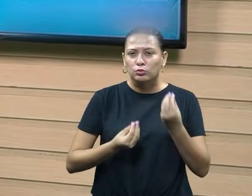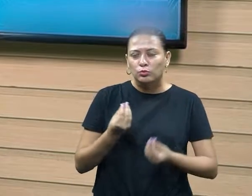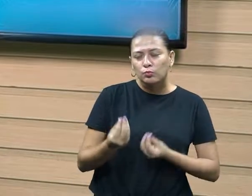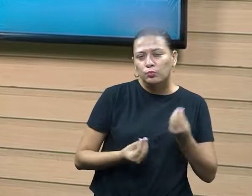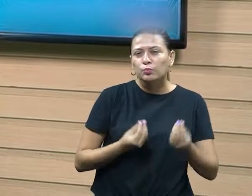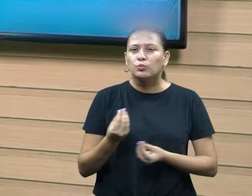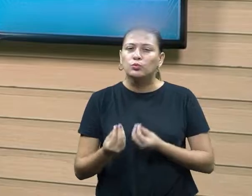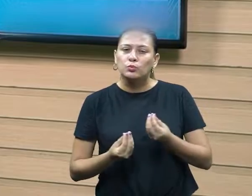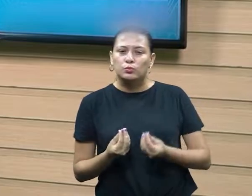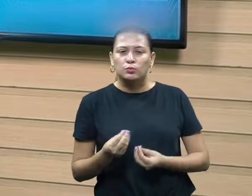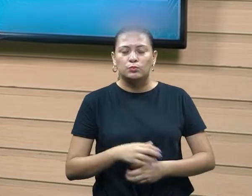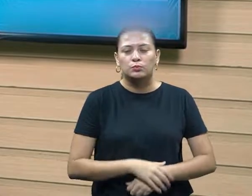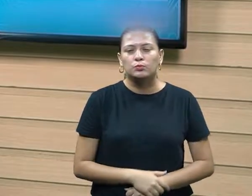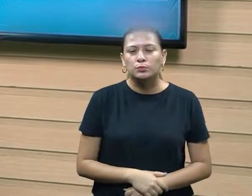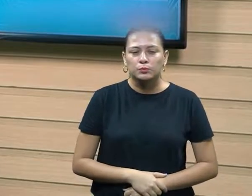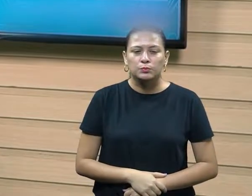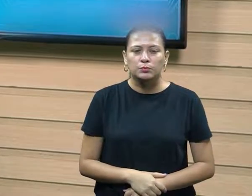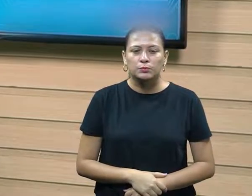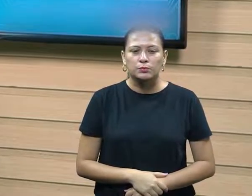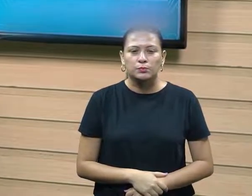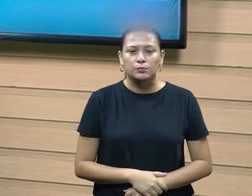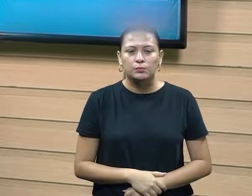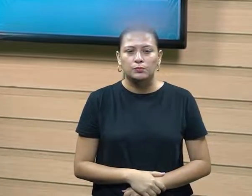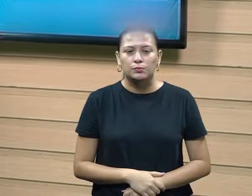interessante de dar nome, né,